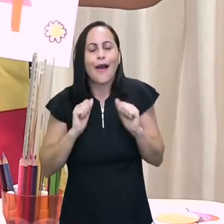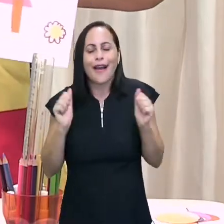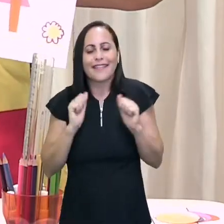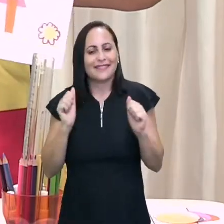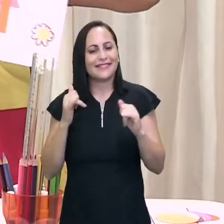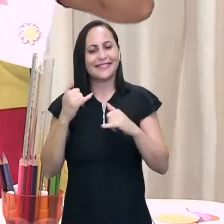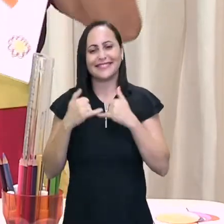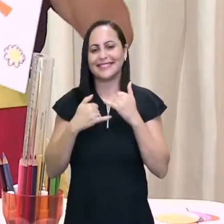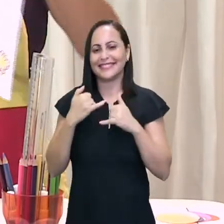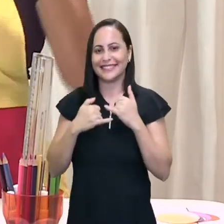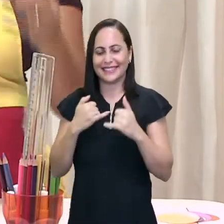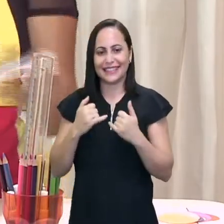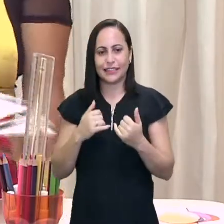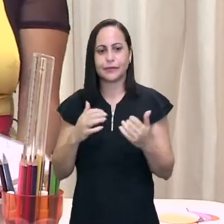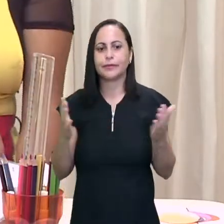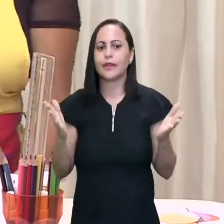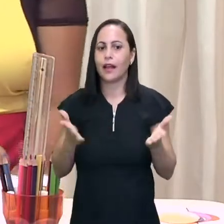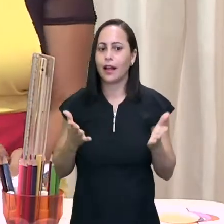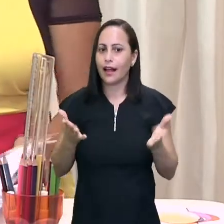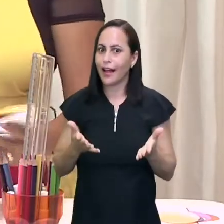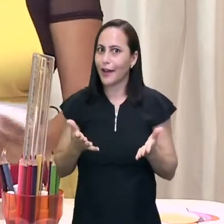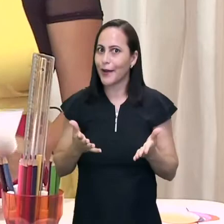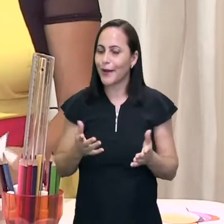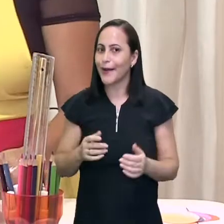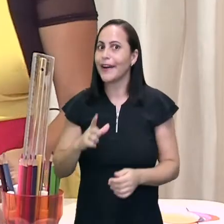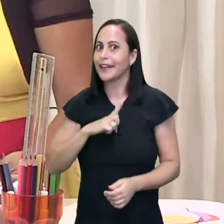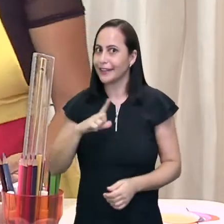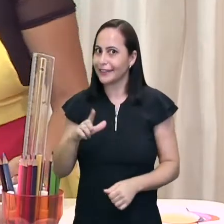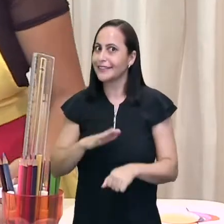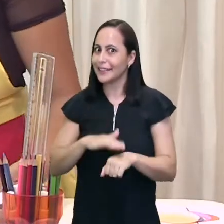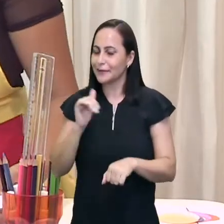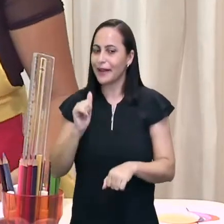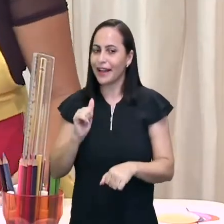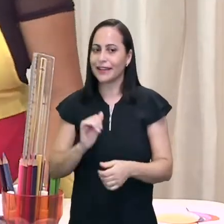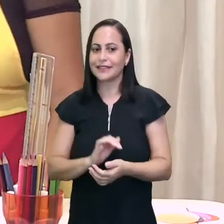também. Agora, não acabou ainda não, crianças.